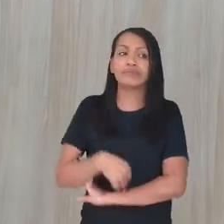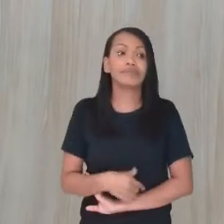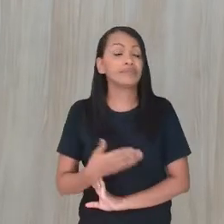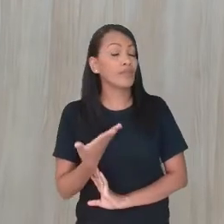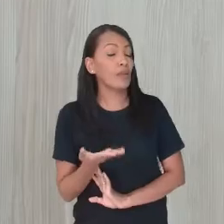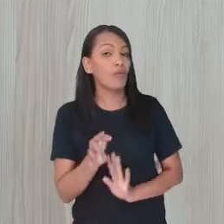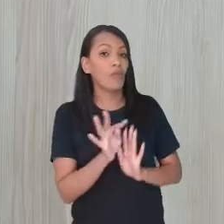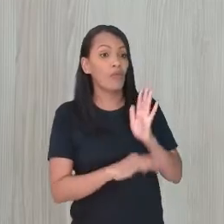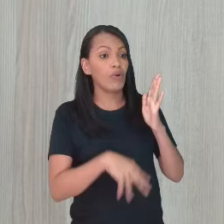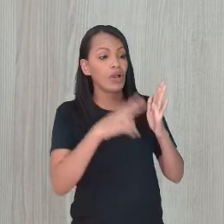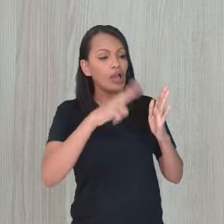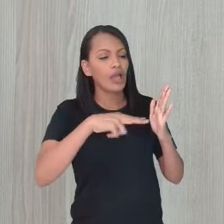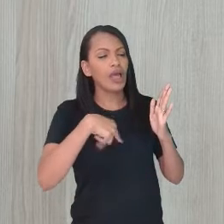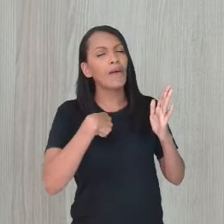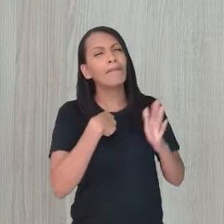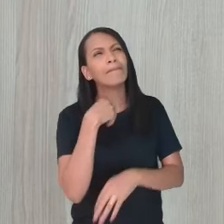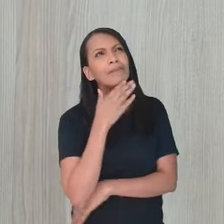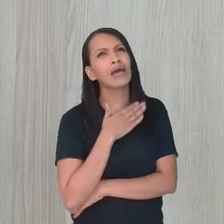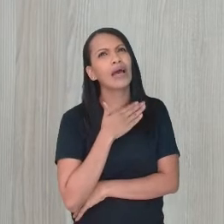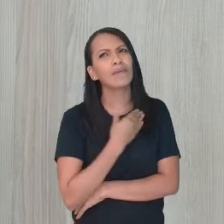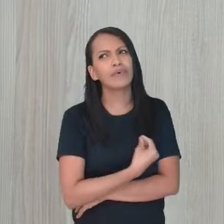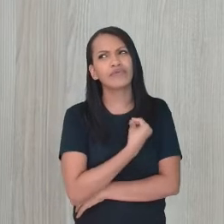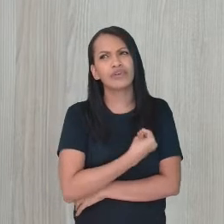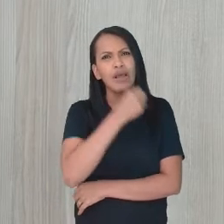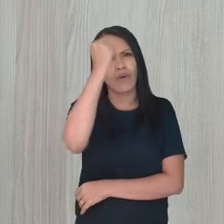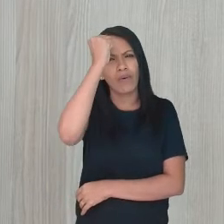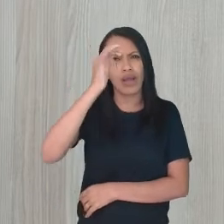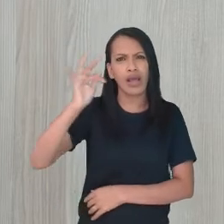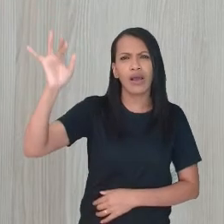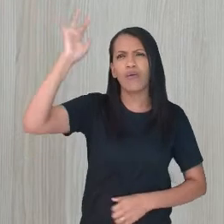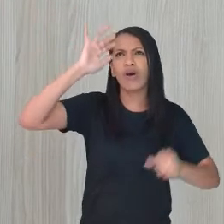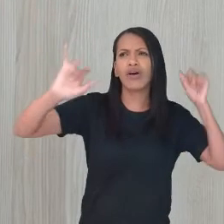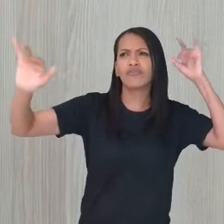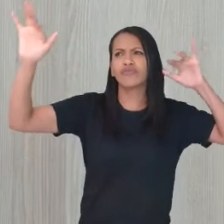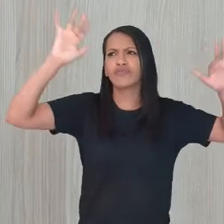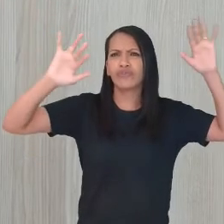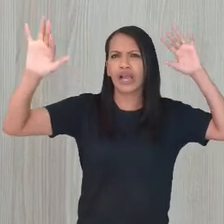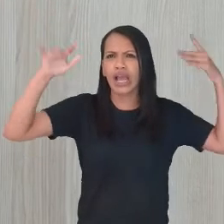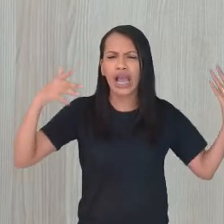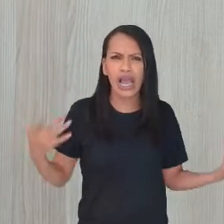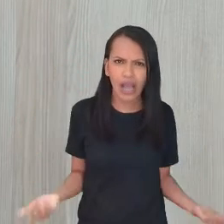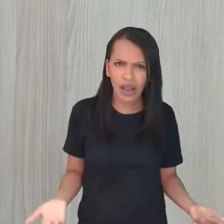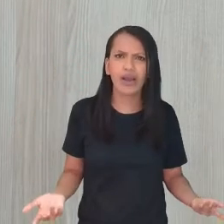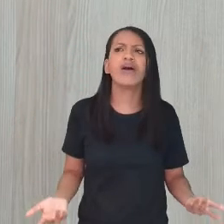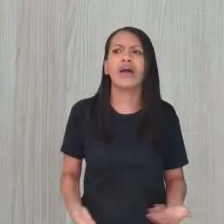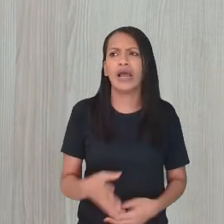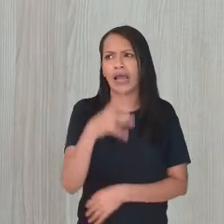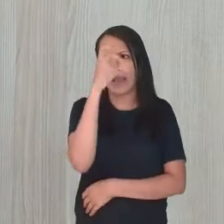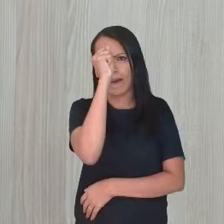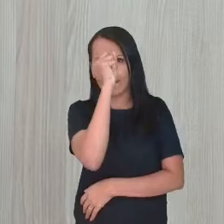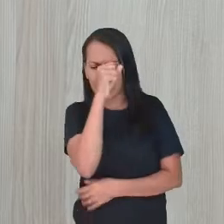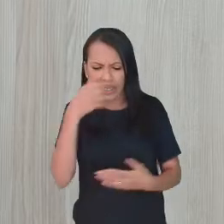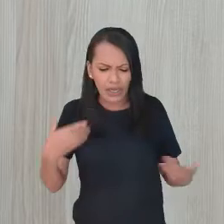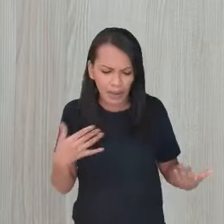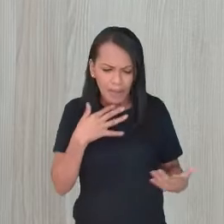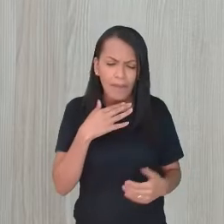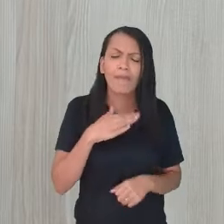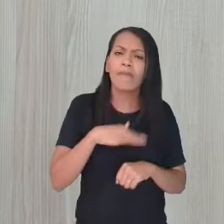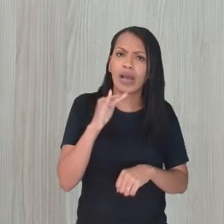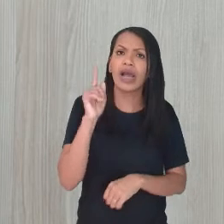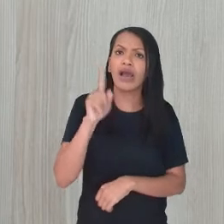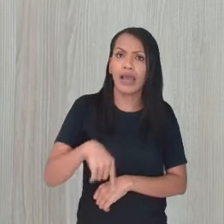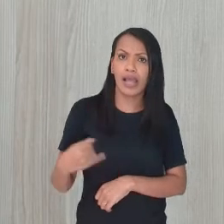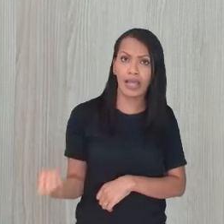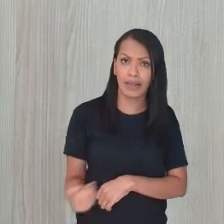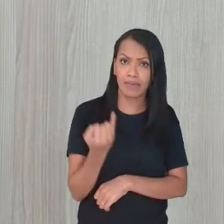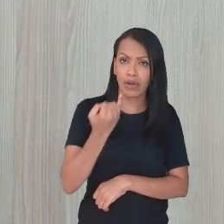leitura, na verdade, é uma viagem, né, professora? Cada leitura que nós fazemos, nós aprendemos mais. É importante para você fazer um